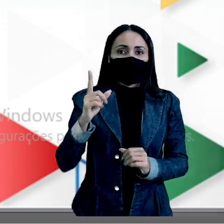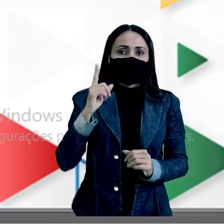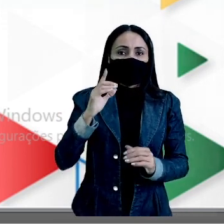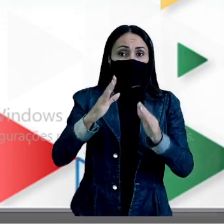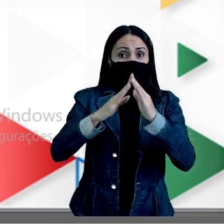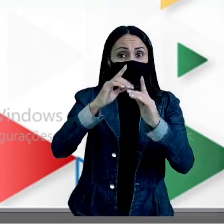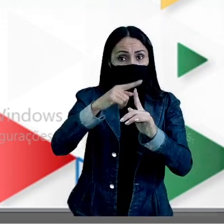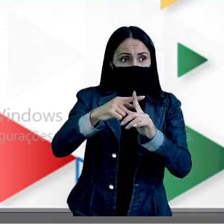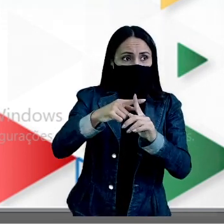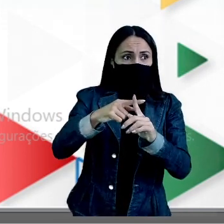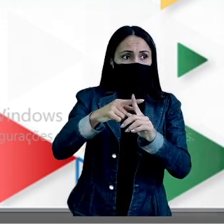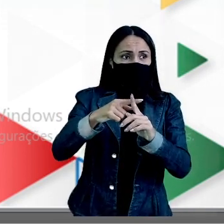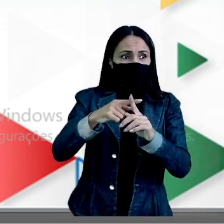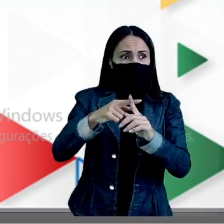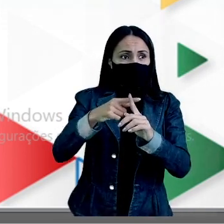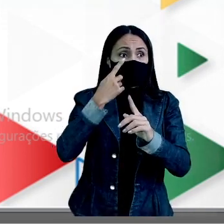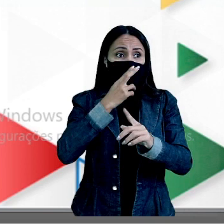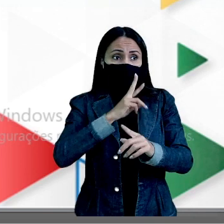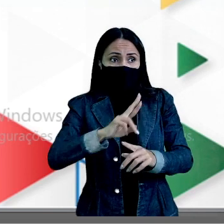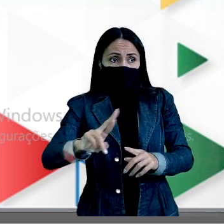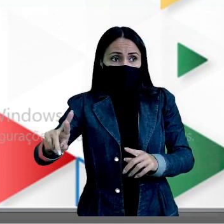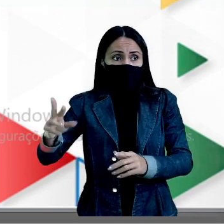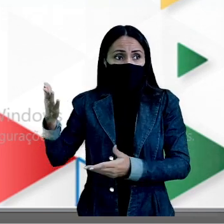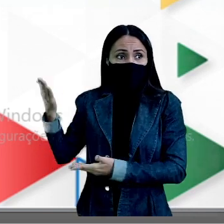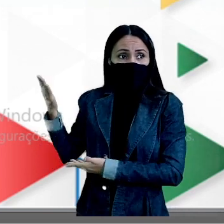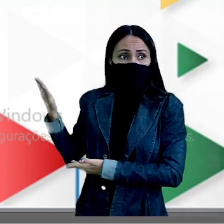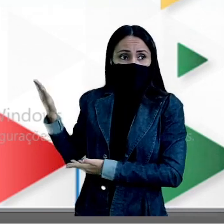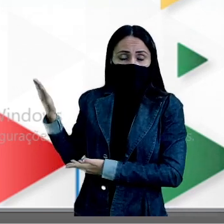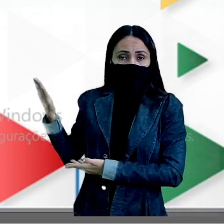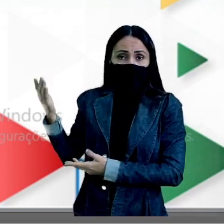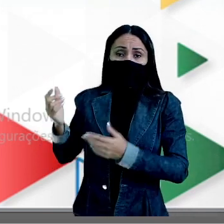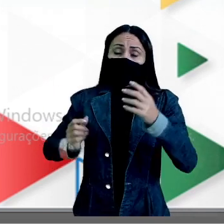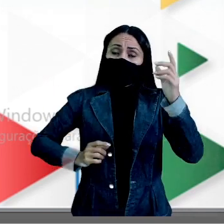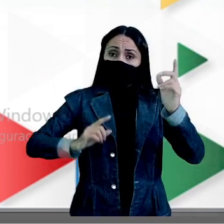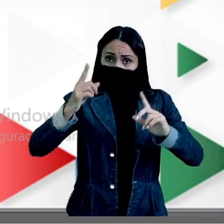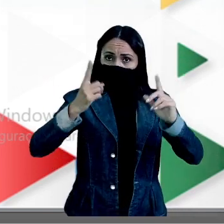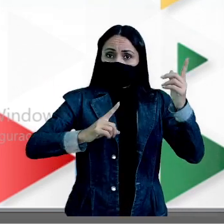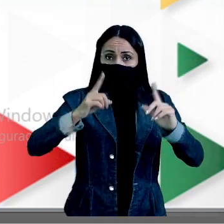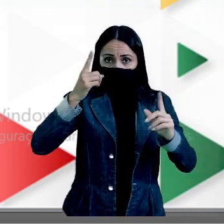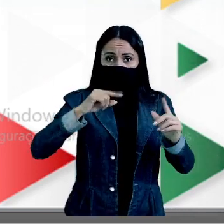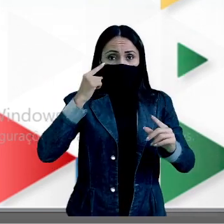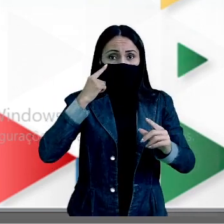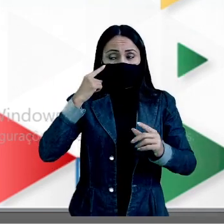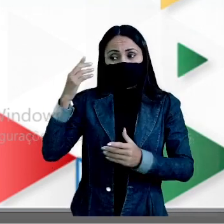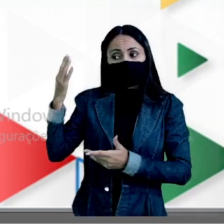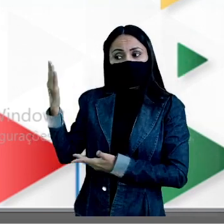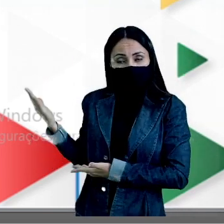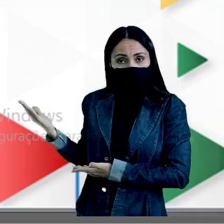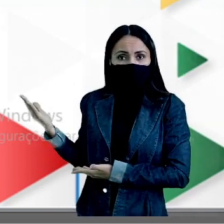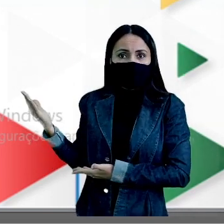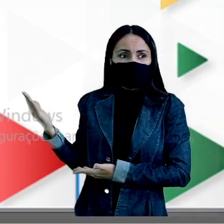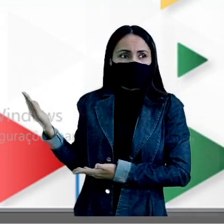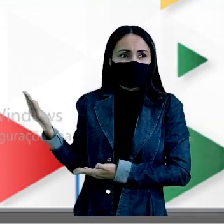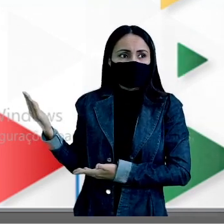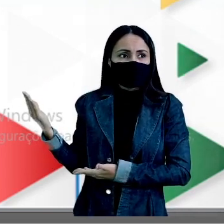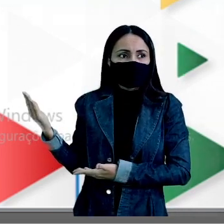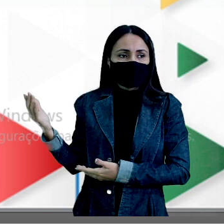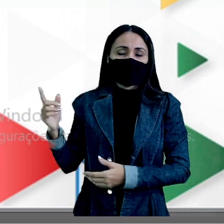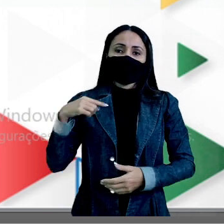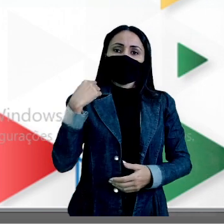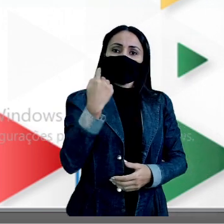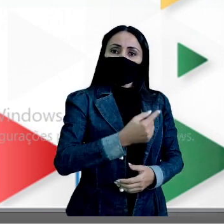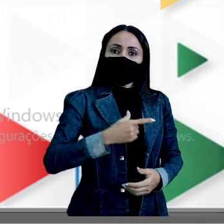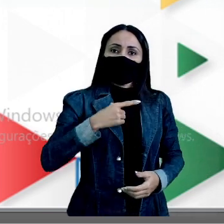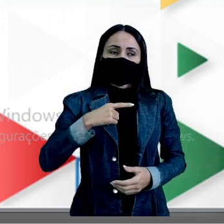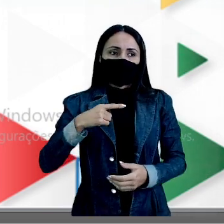né? Sincretismo religioso, né? Olha, o carnaval, também posso ver o carnaval e a religiosidade. Também nós vemos aí